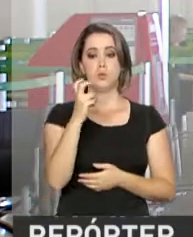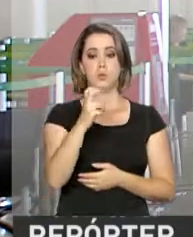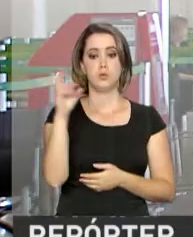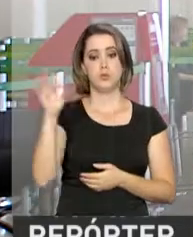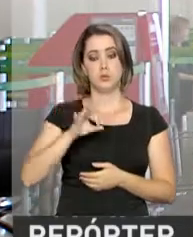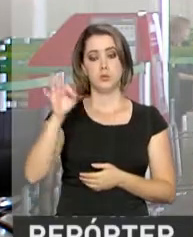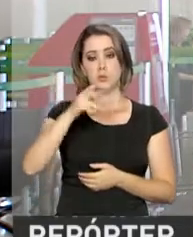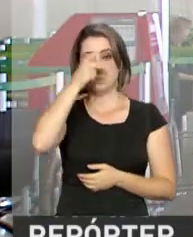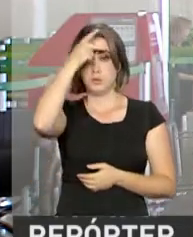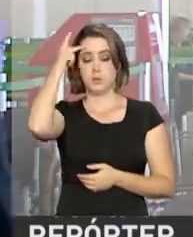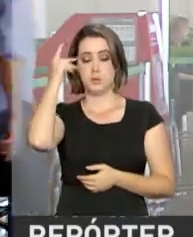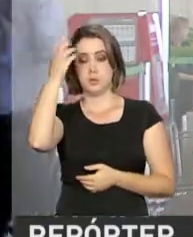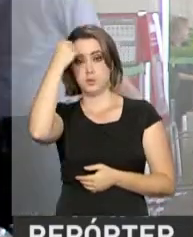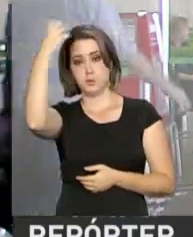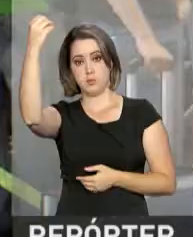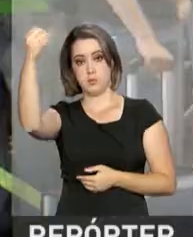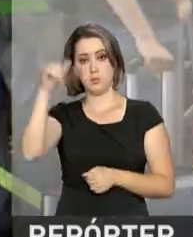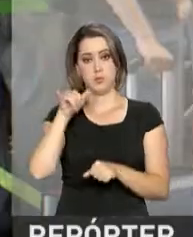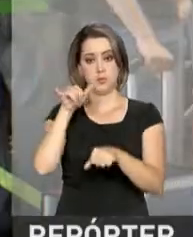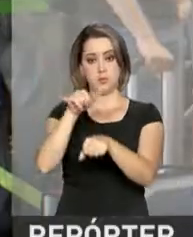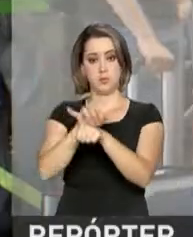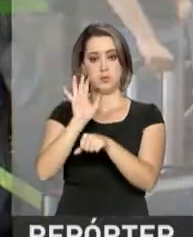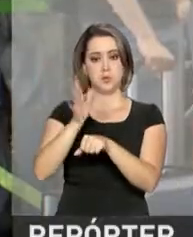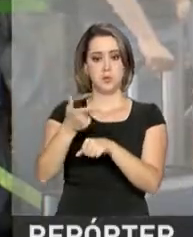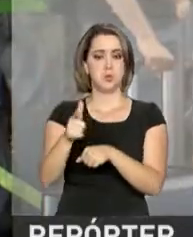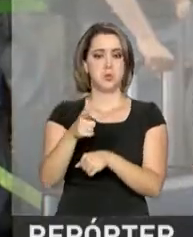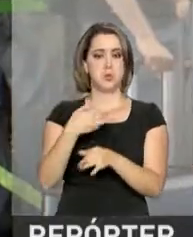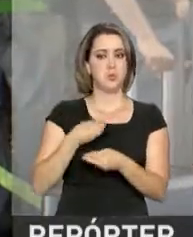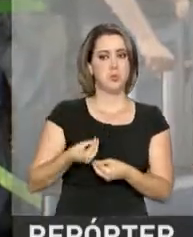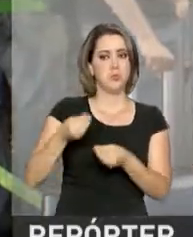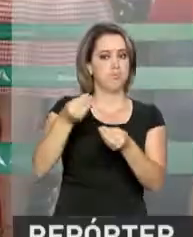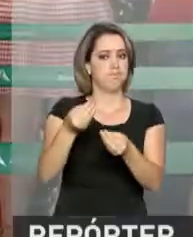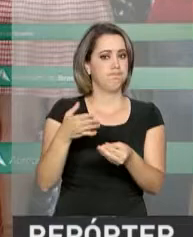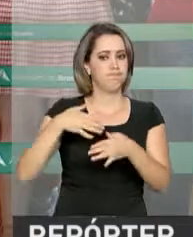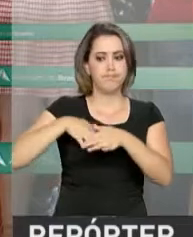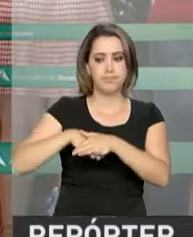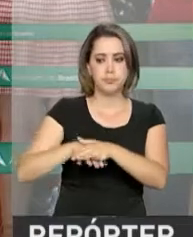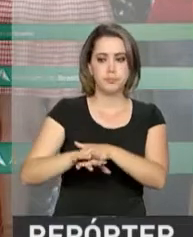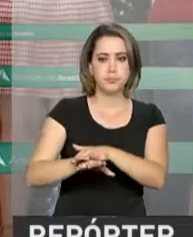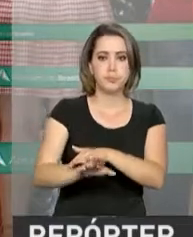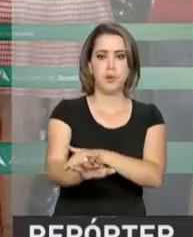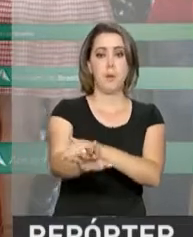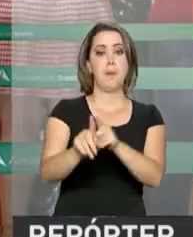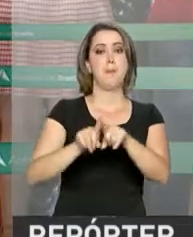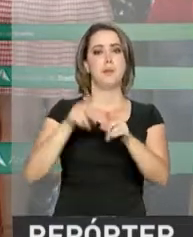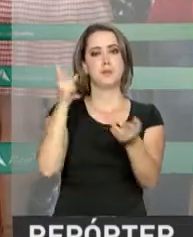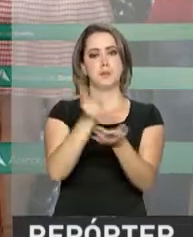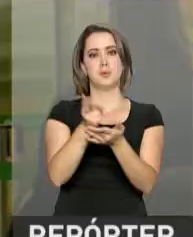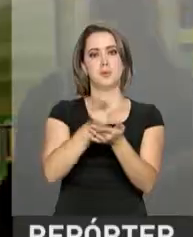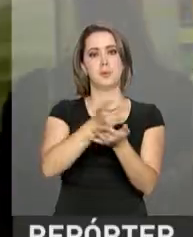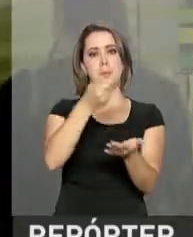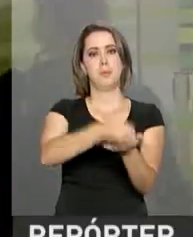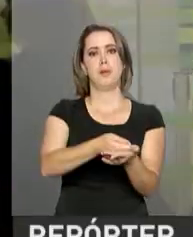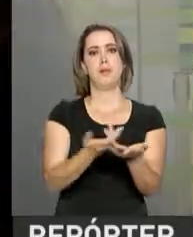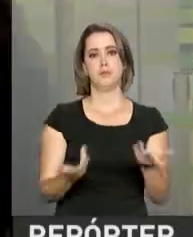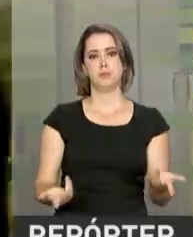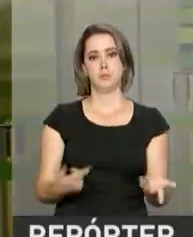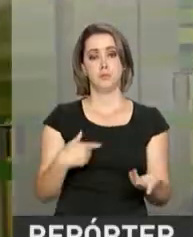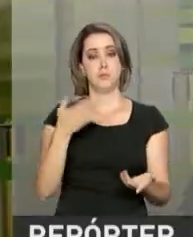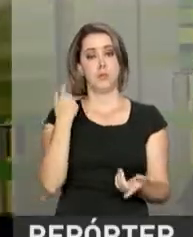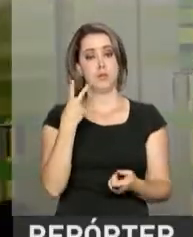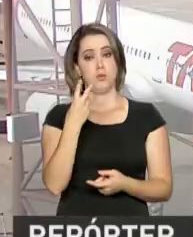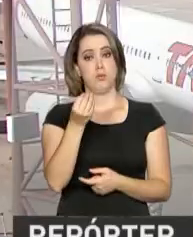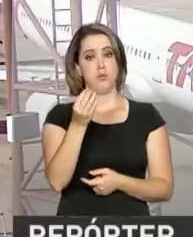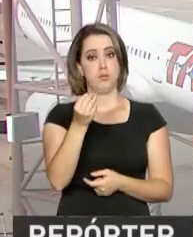35% dos brasileiros que viajam de avião já não despacham bagagem, mas mesmo assim estavam pagando por isso. No início dos